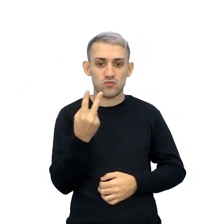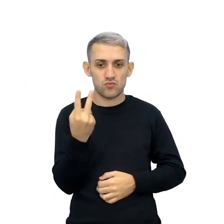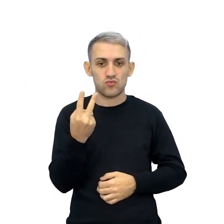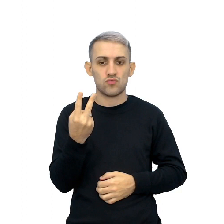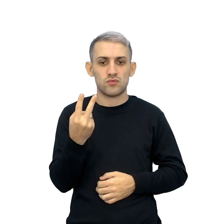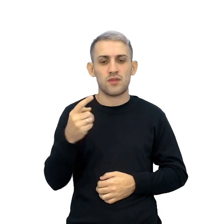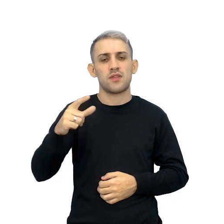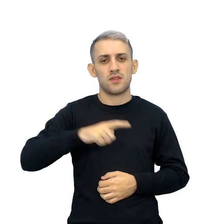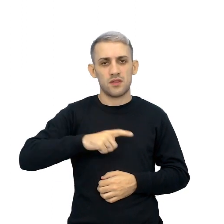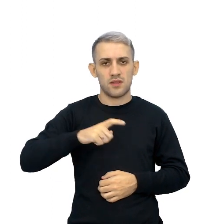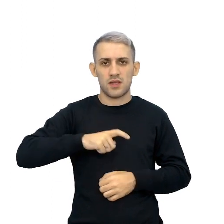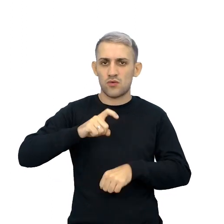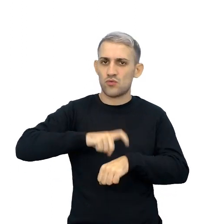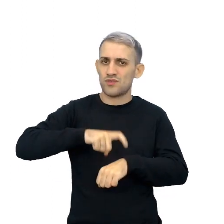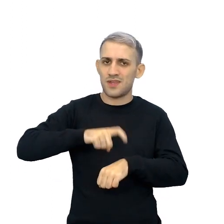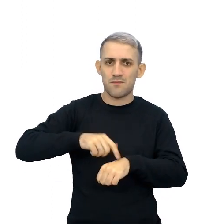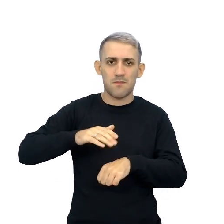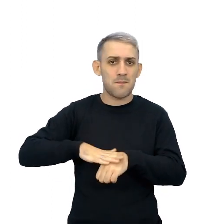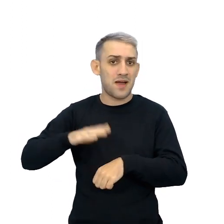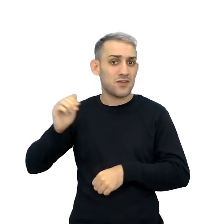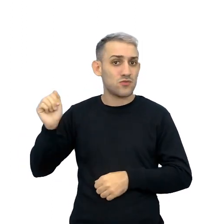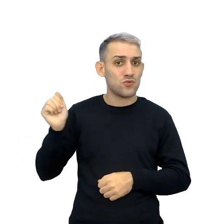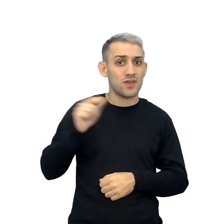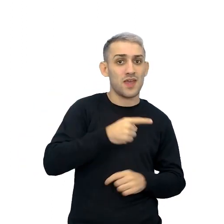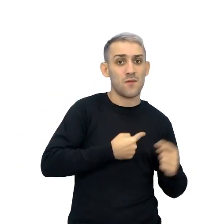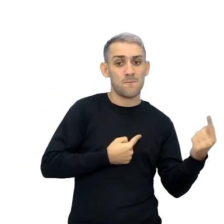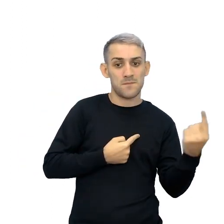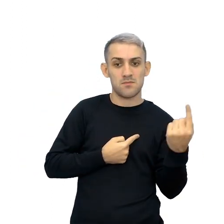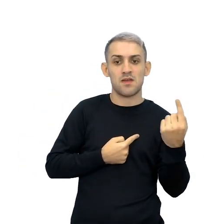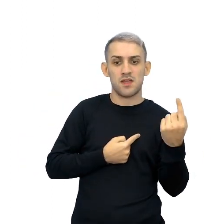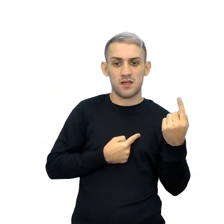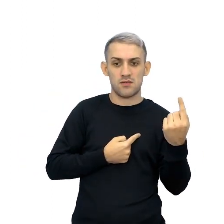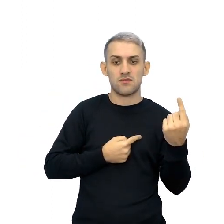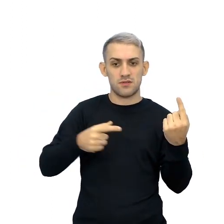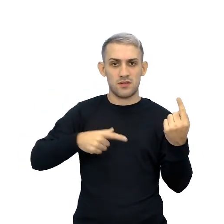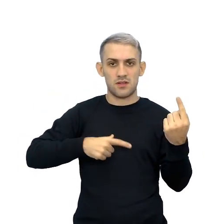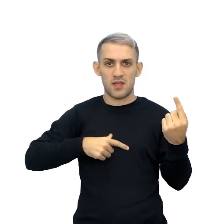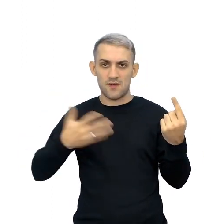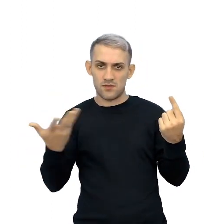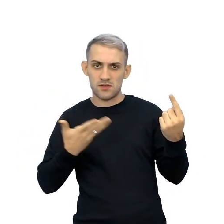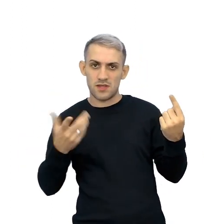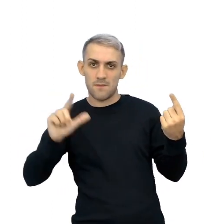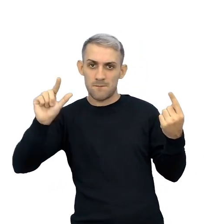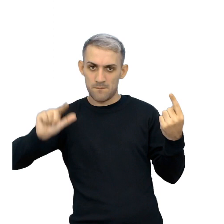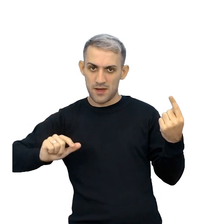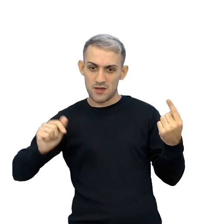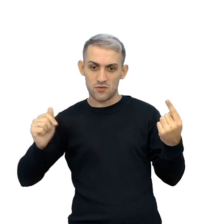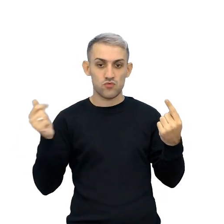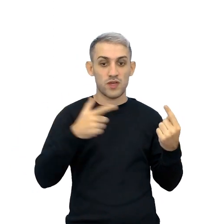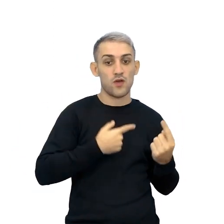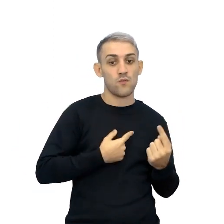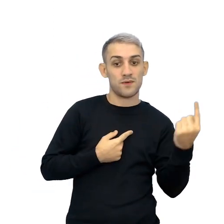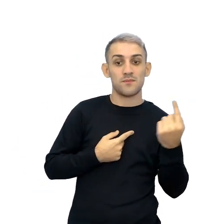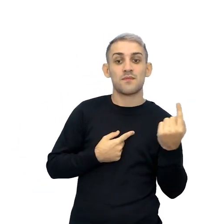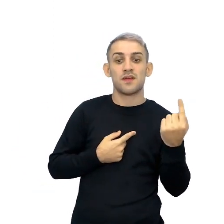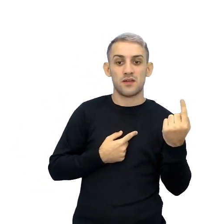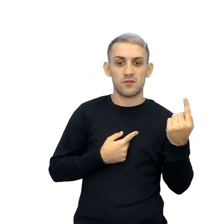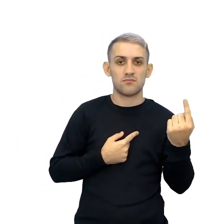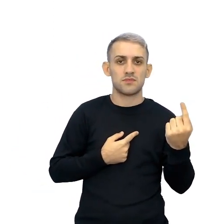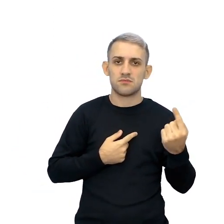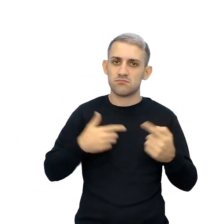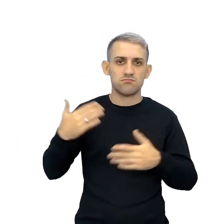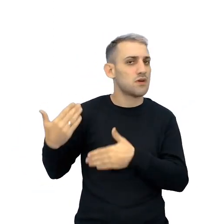tempo maior de quem chegou em primeiro e tem uma velocidade menor do que quem chegou em primeiro, e